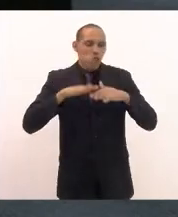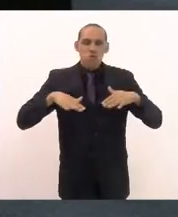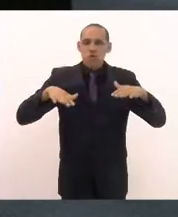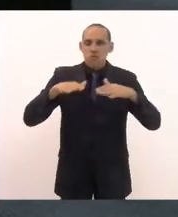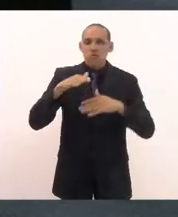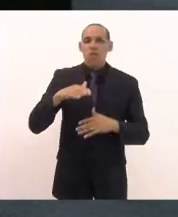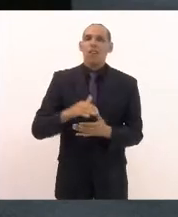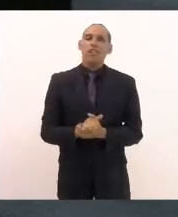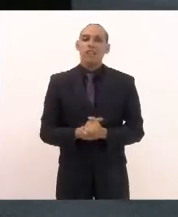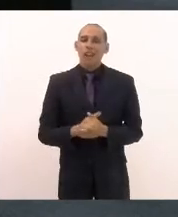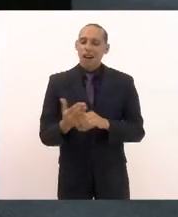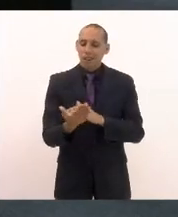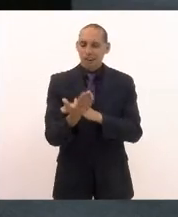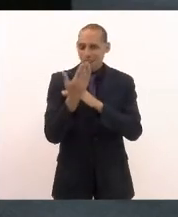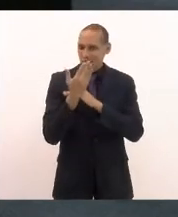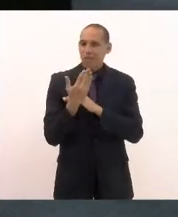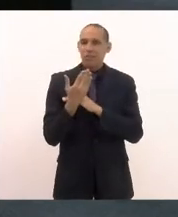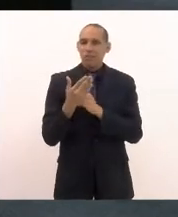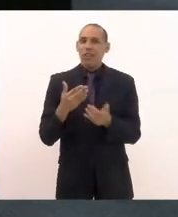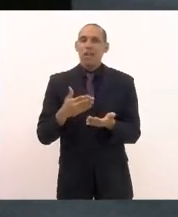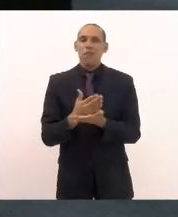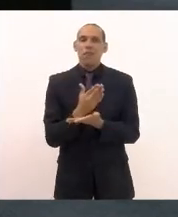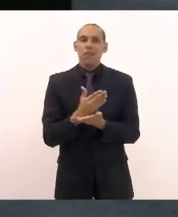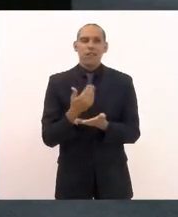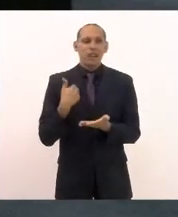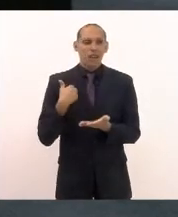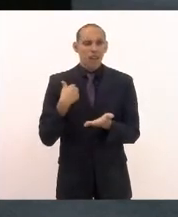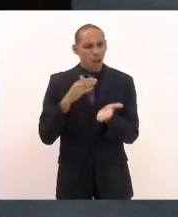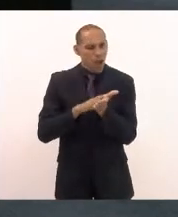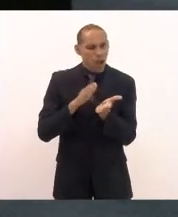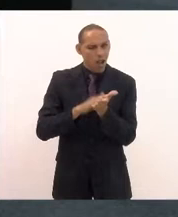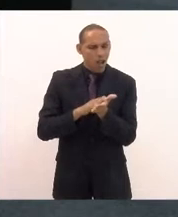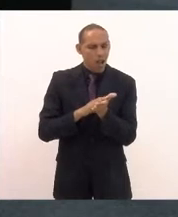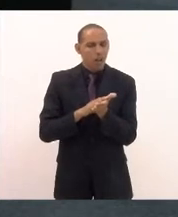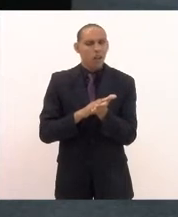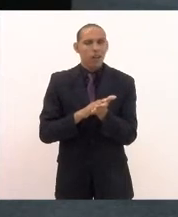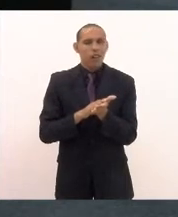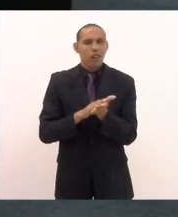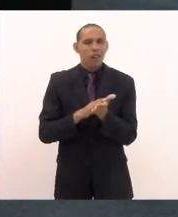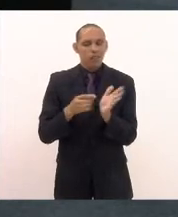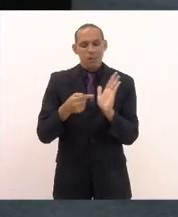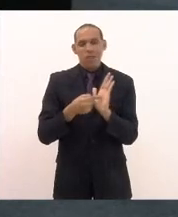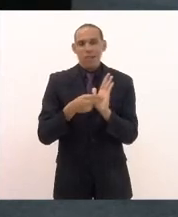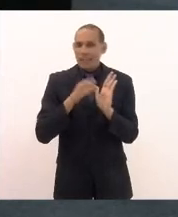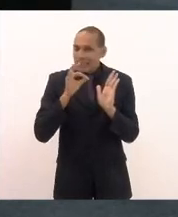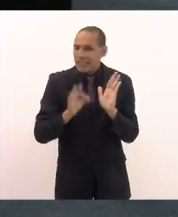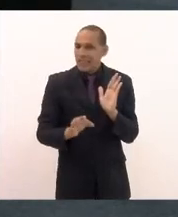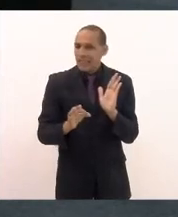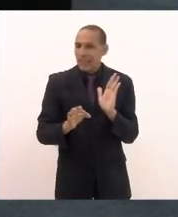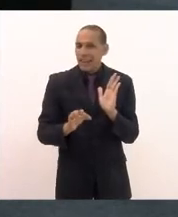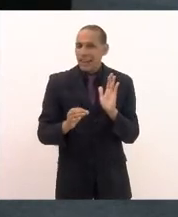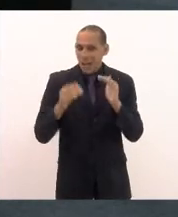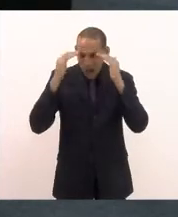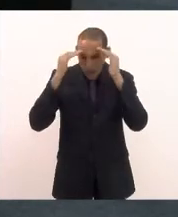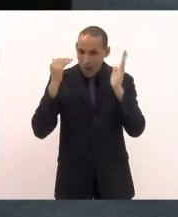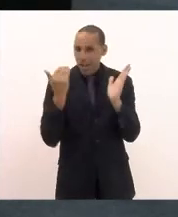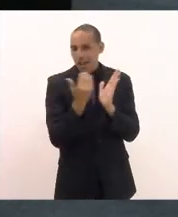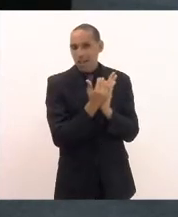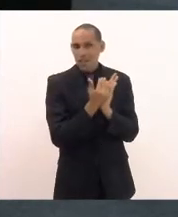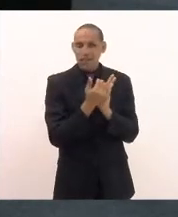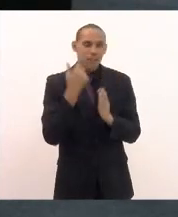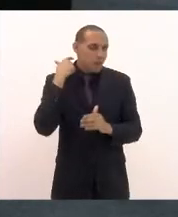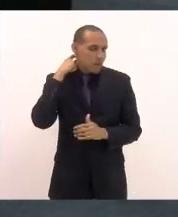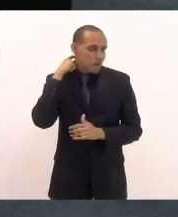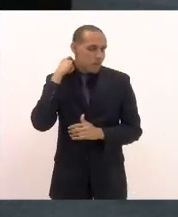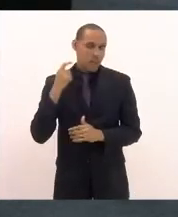na aprovação desse projeto e vou cobrar de perto a aplicação desse projeto. Recentemente, eu tive a informação de